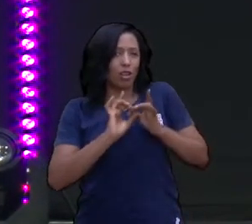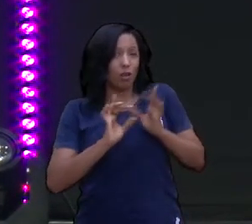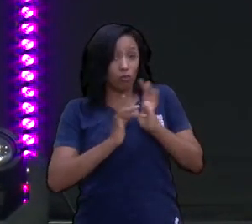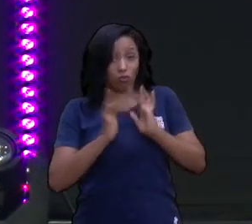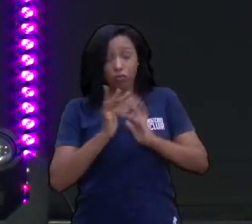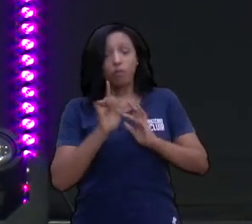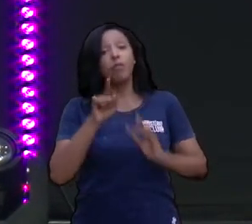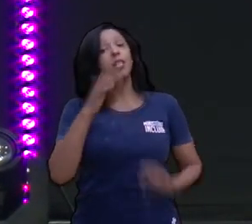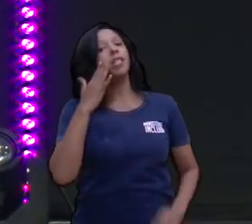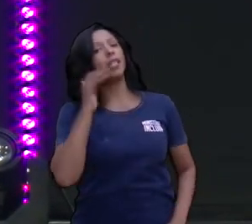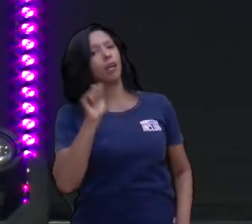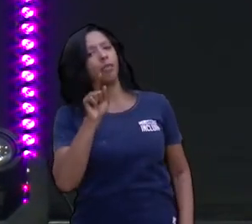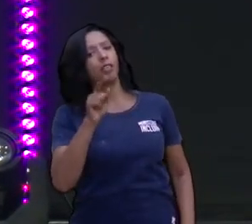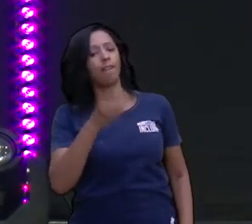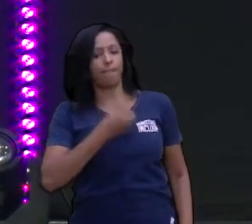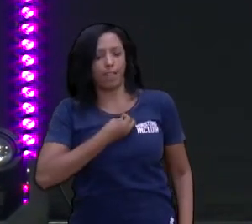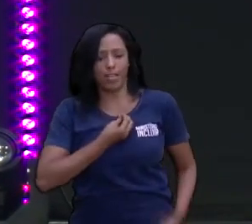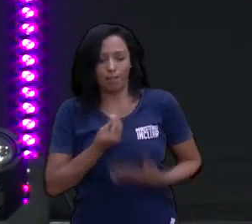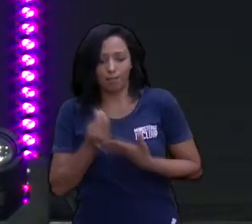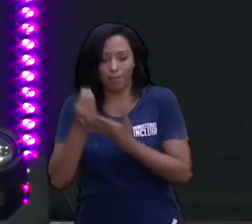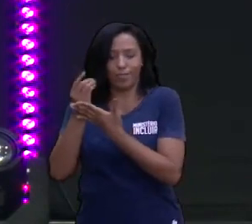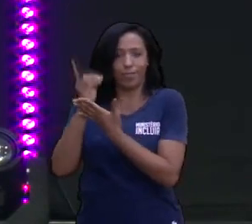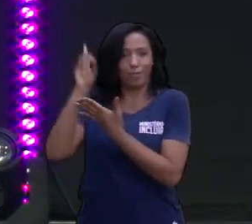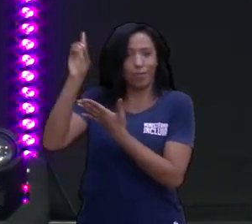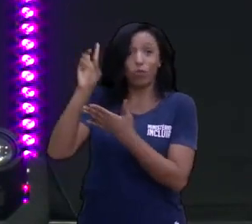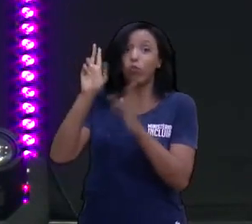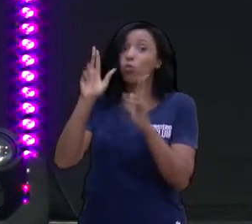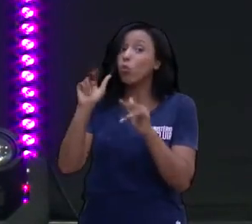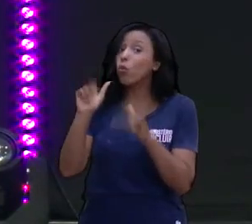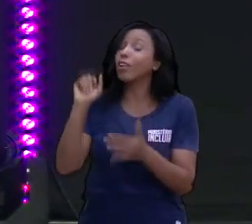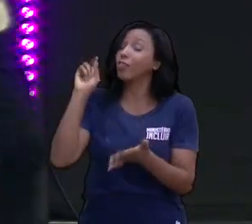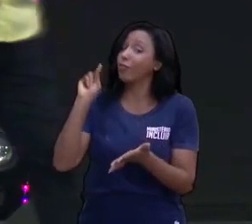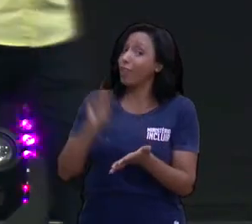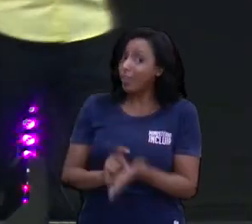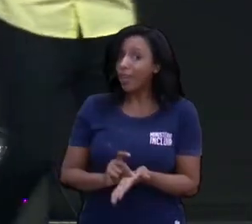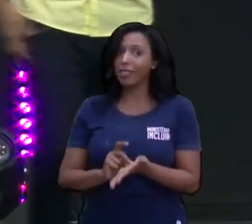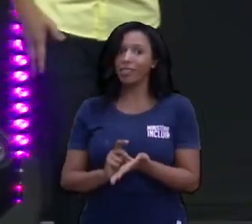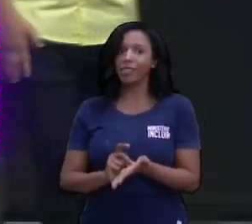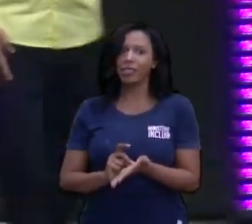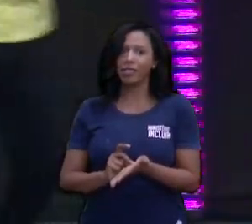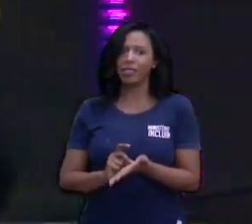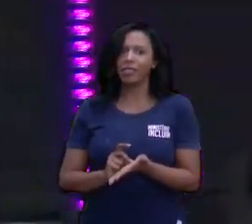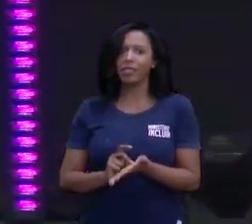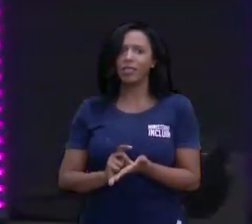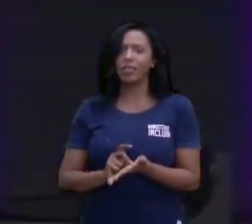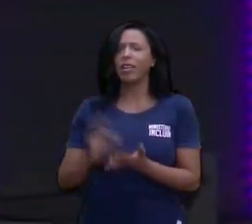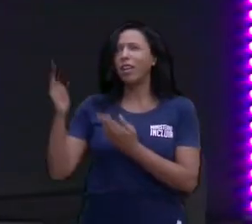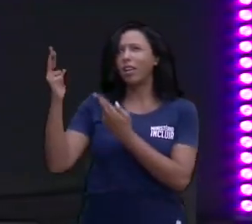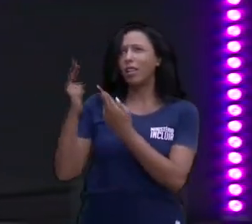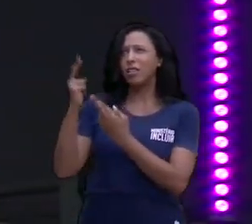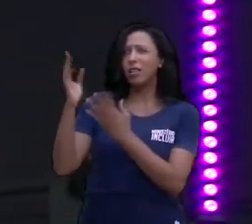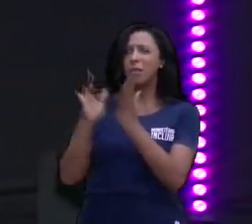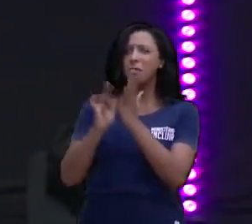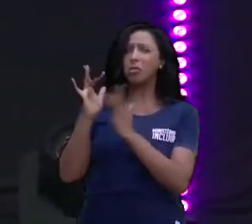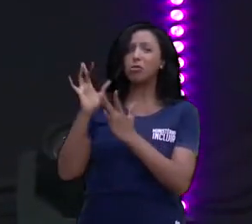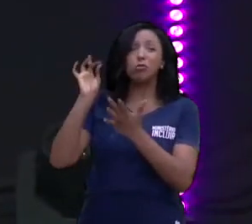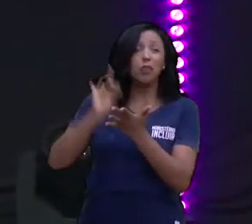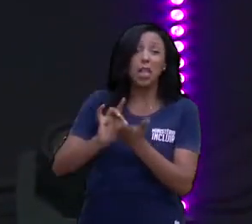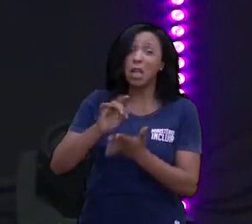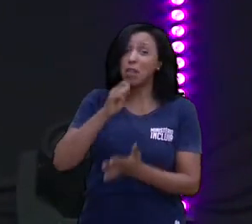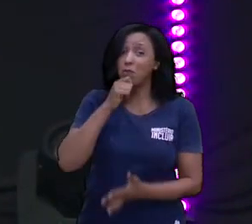a Jesus realmente se reconhece você nunca se entregou para ele de verdade mas você queria fazer isso hoje